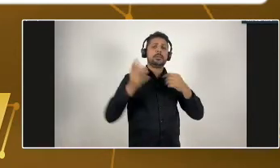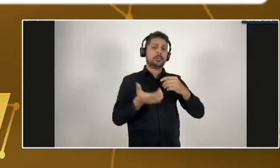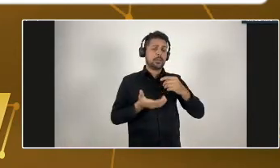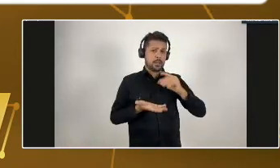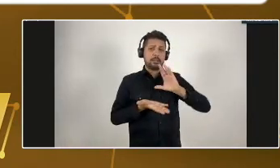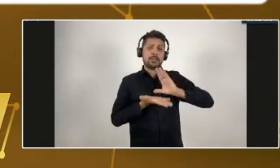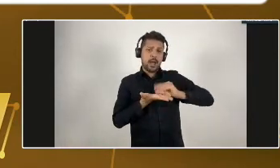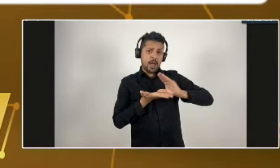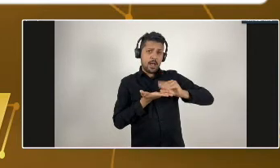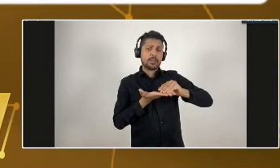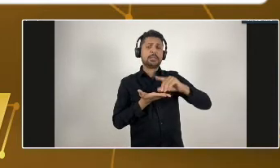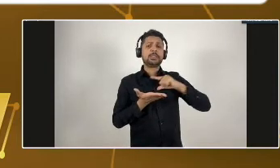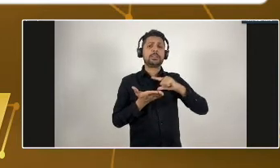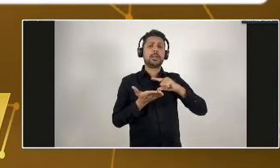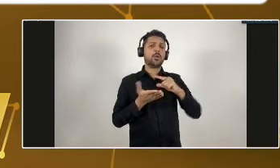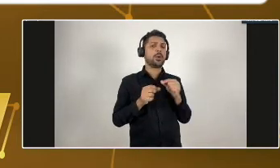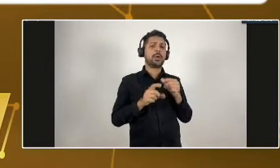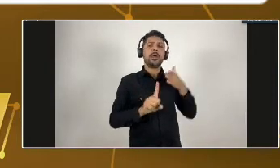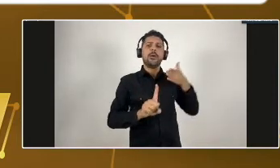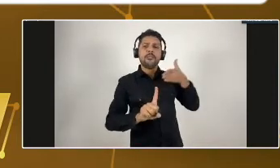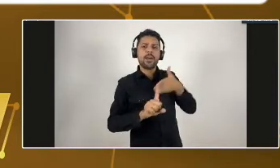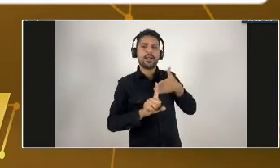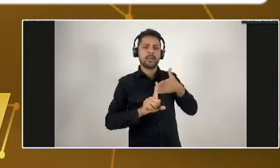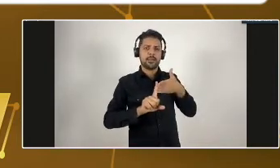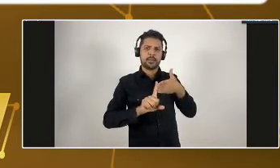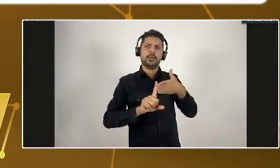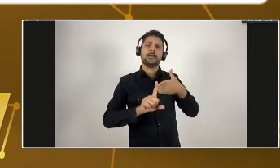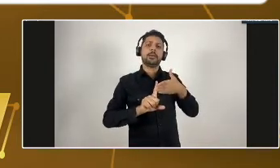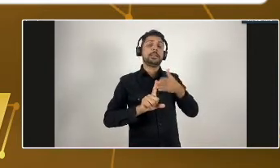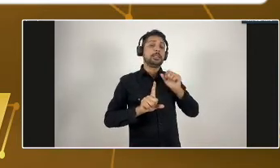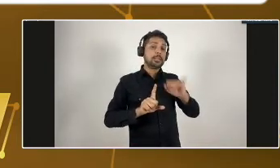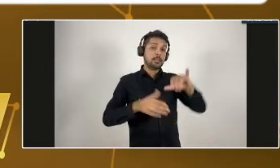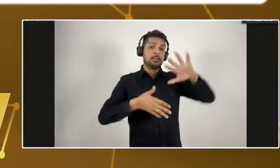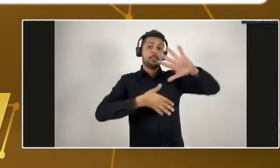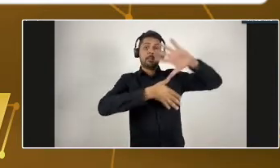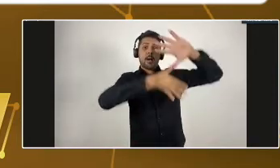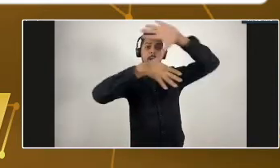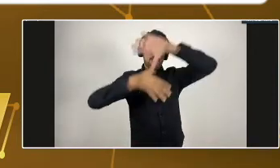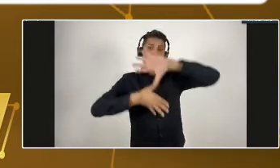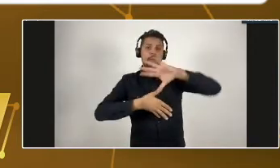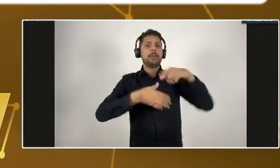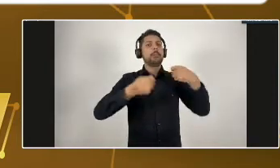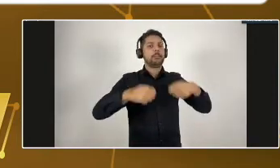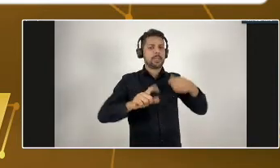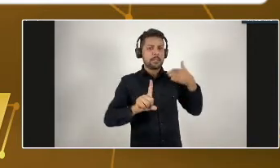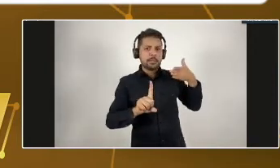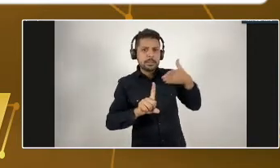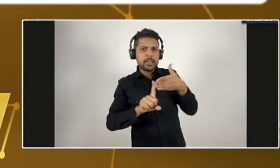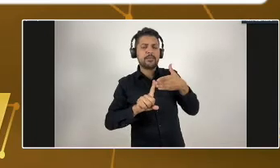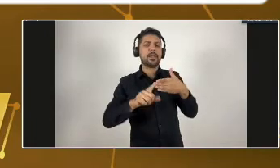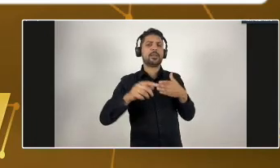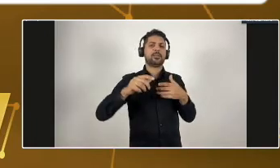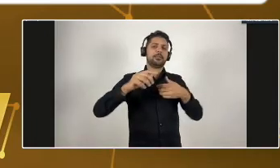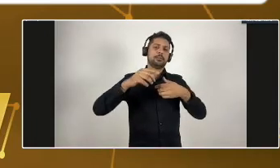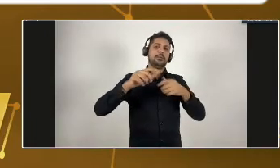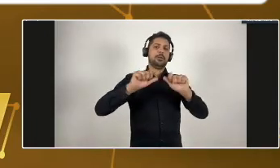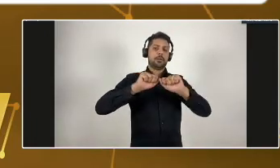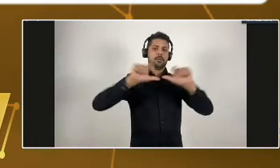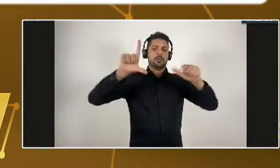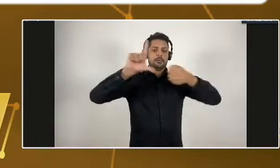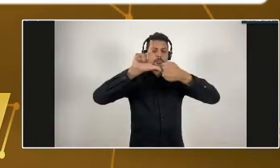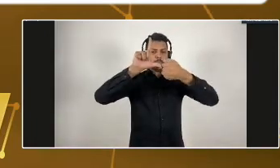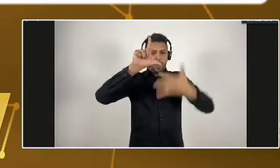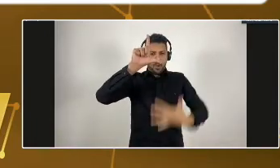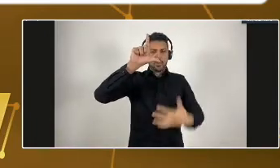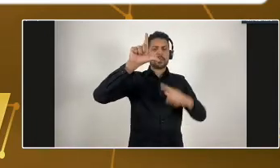sistema que a gente usa, a gente tem que colocar a fonte dos dados, principalmente se não formos nós que geramos esse dado. Ele sai com a data